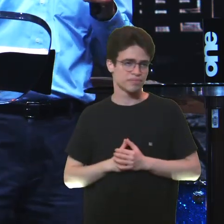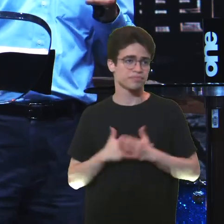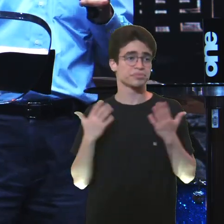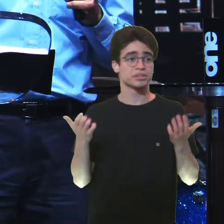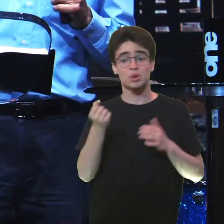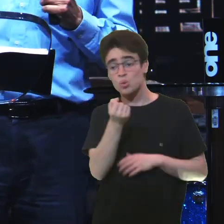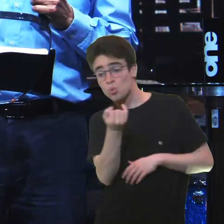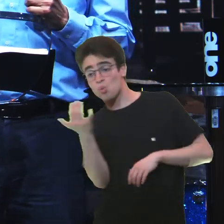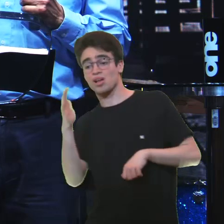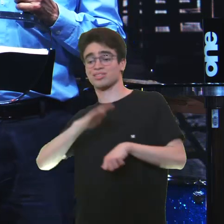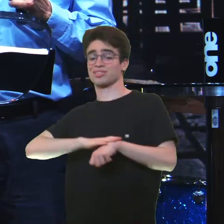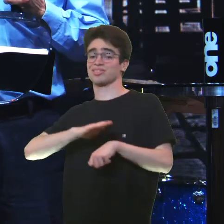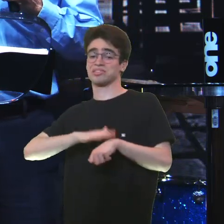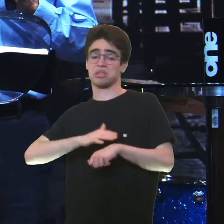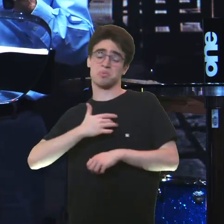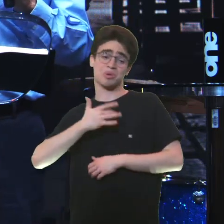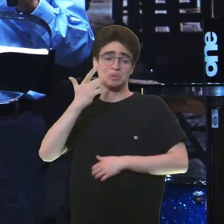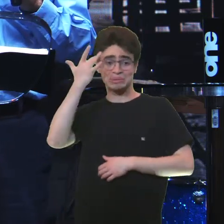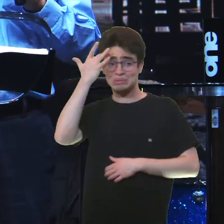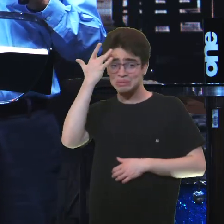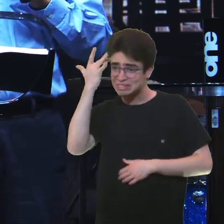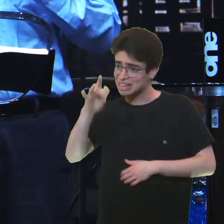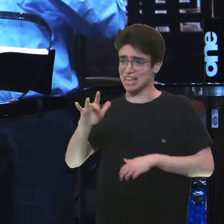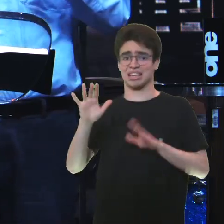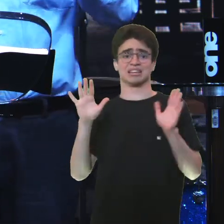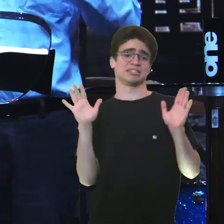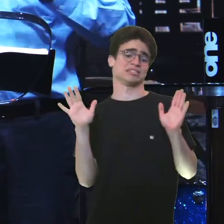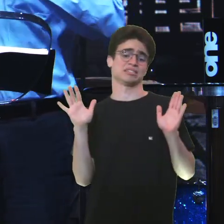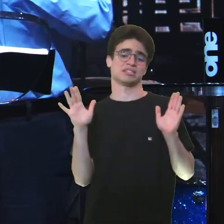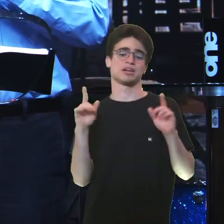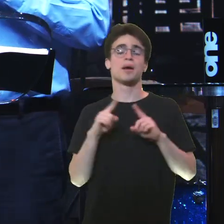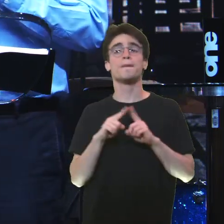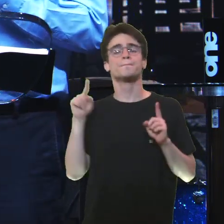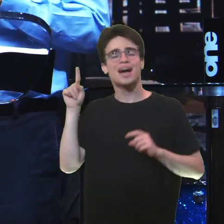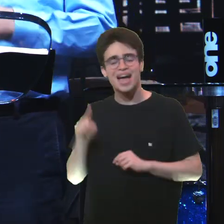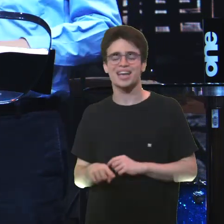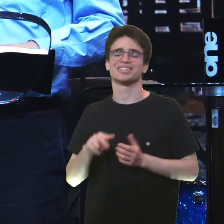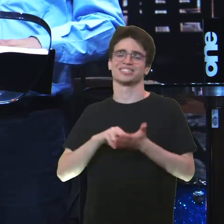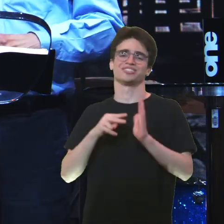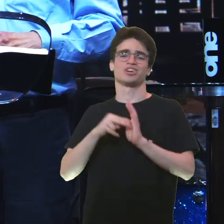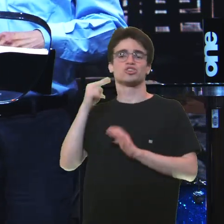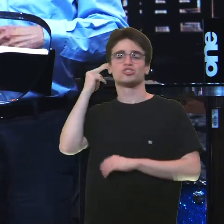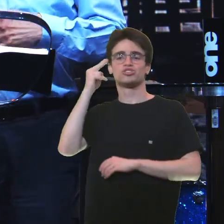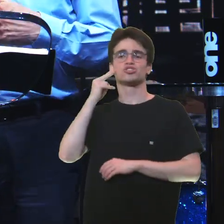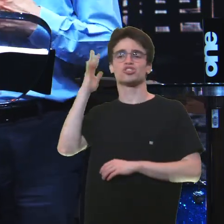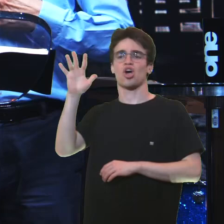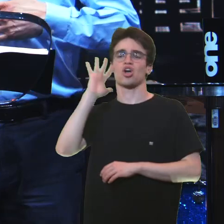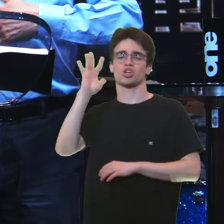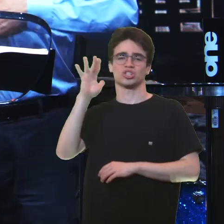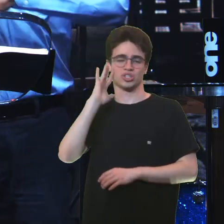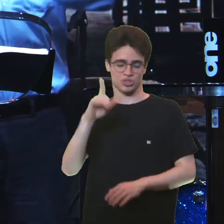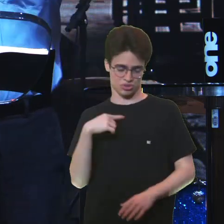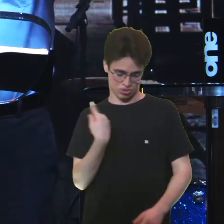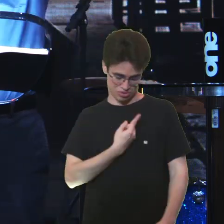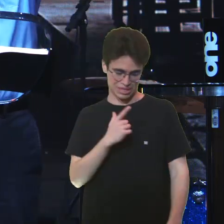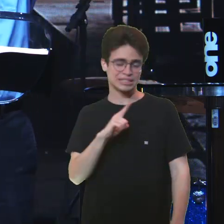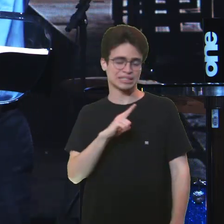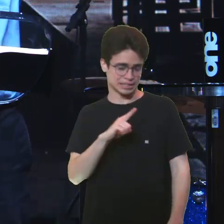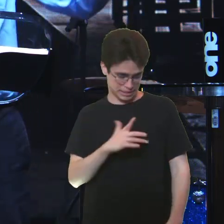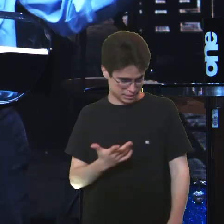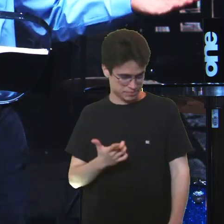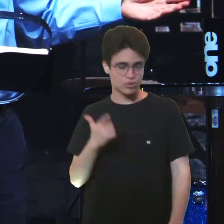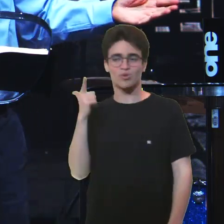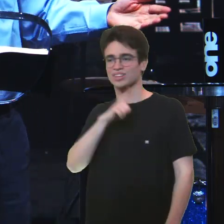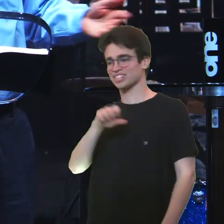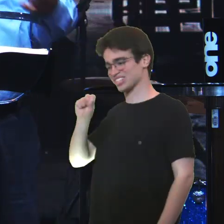podrá Eu tomar, não sei quanto tempo talvez isso nos leve, pero es el sueño que tenemos mas é o sonho que nós temos. para poder llevar Para shalom